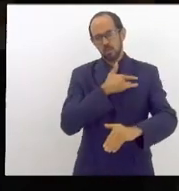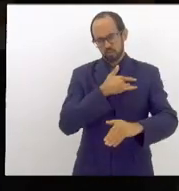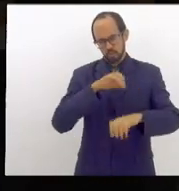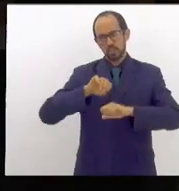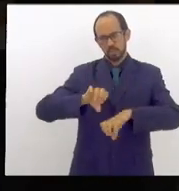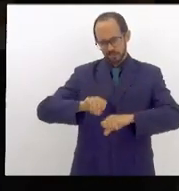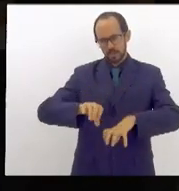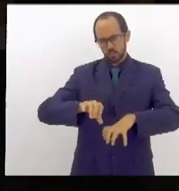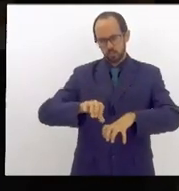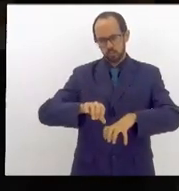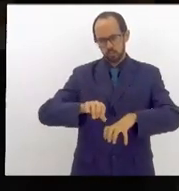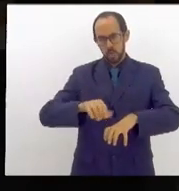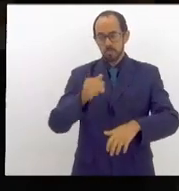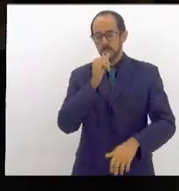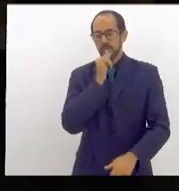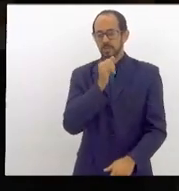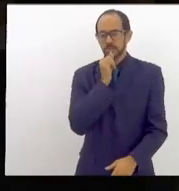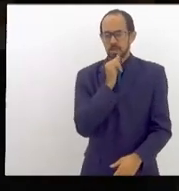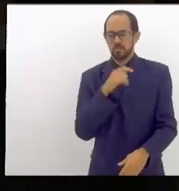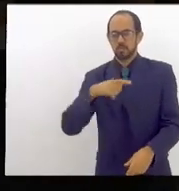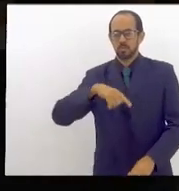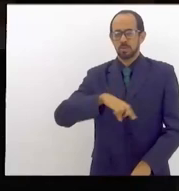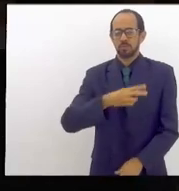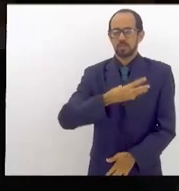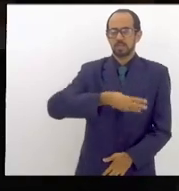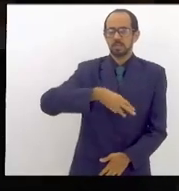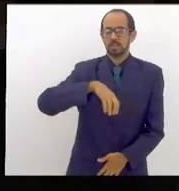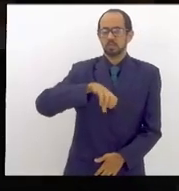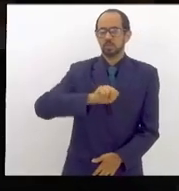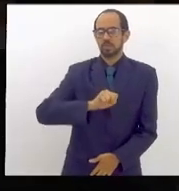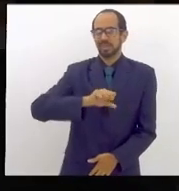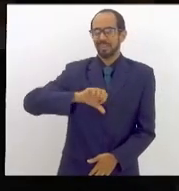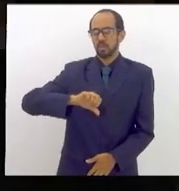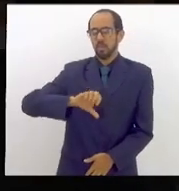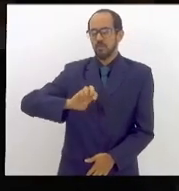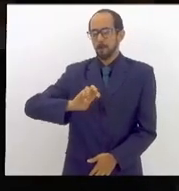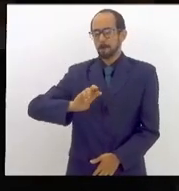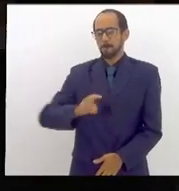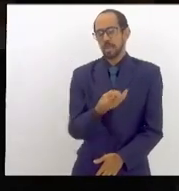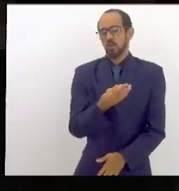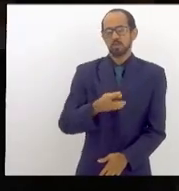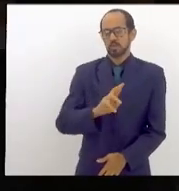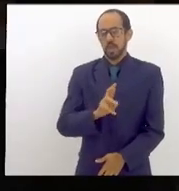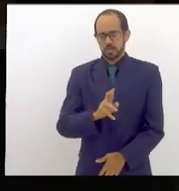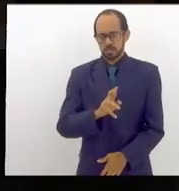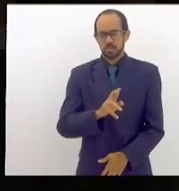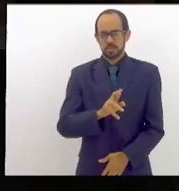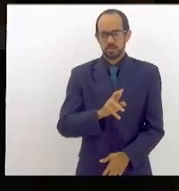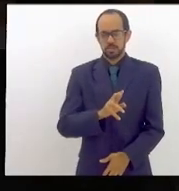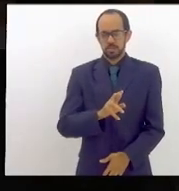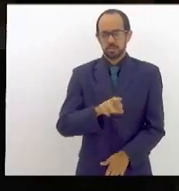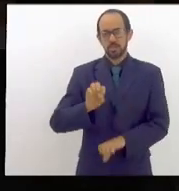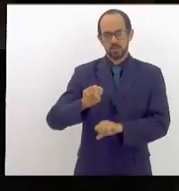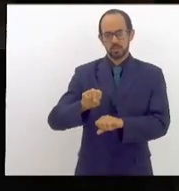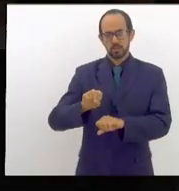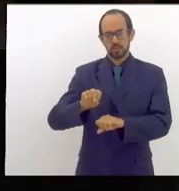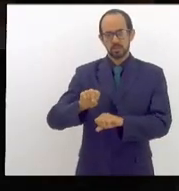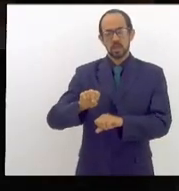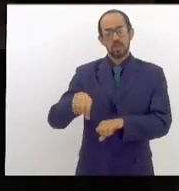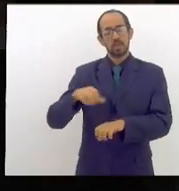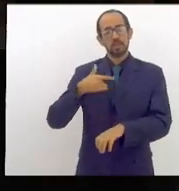exemplo na educação foram 389 milhões e a área da saúde 130